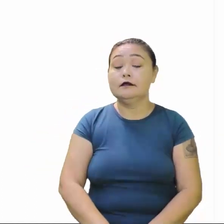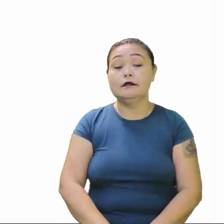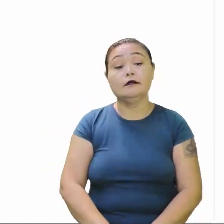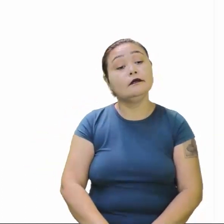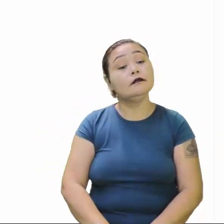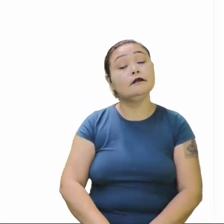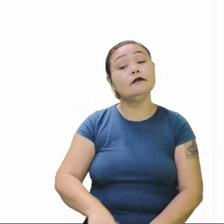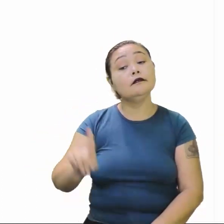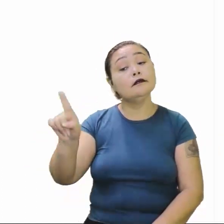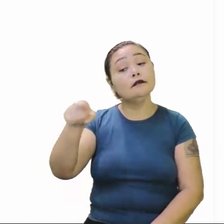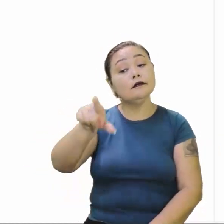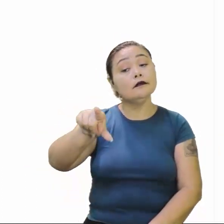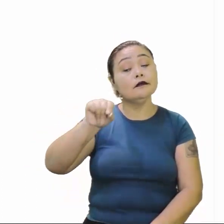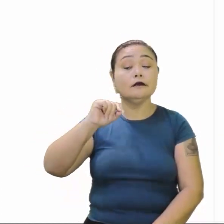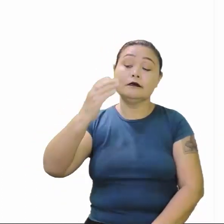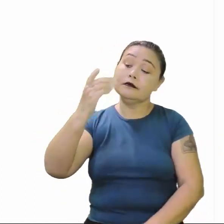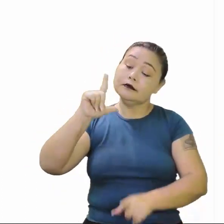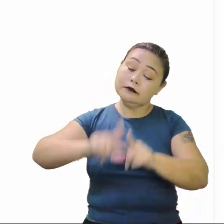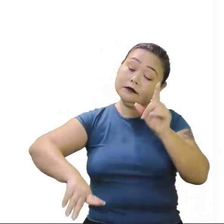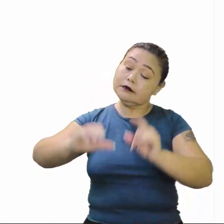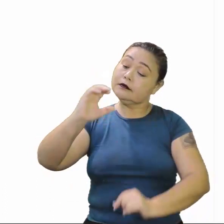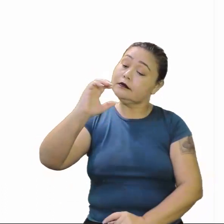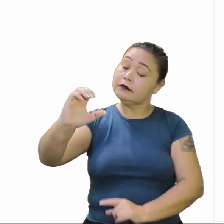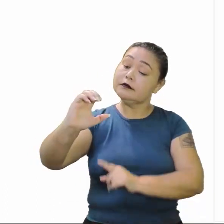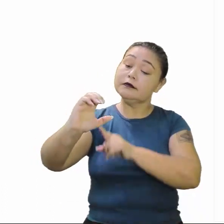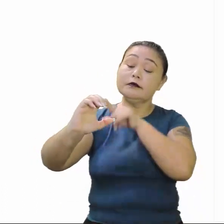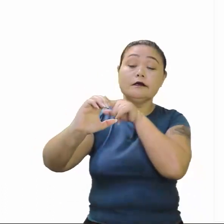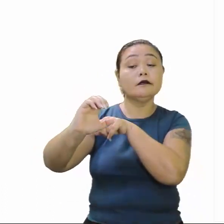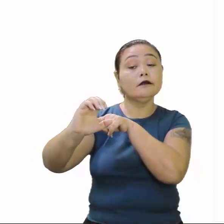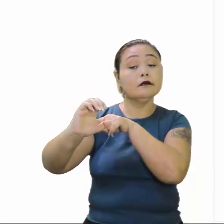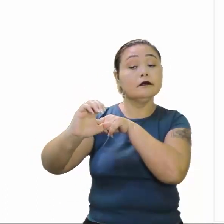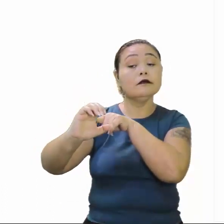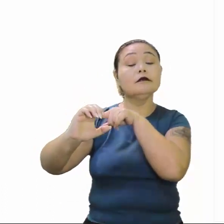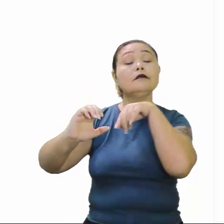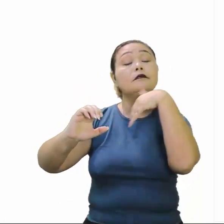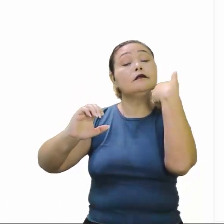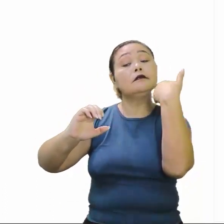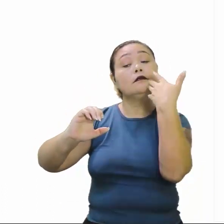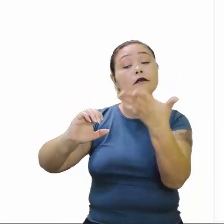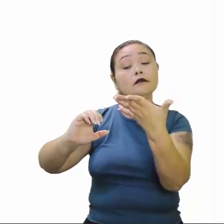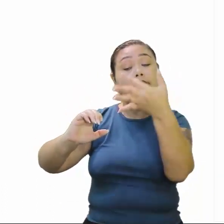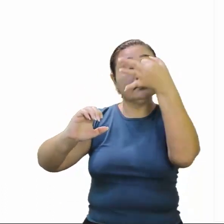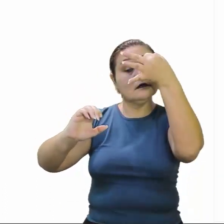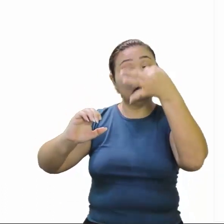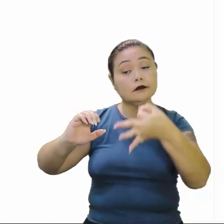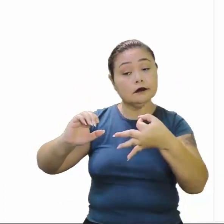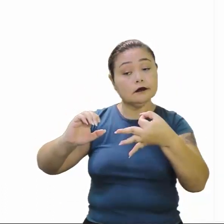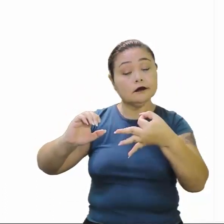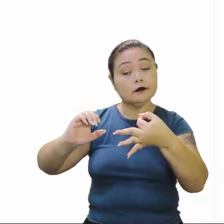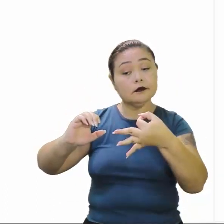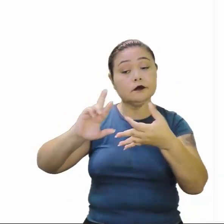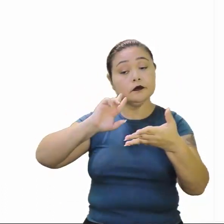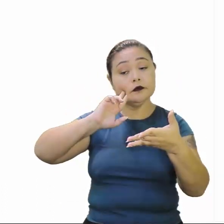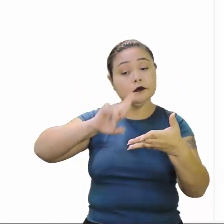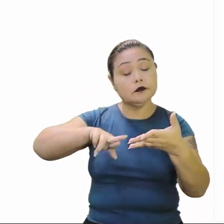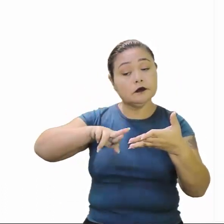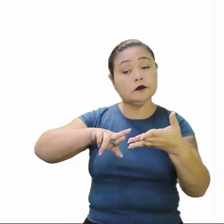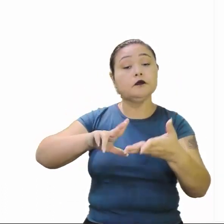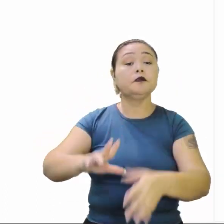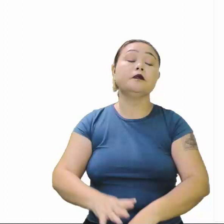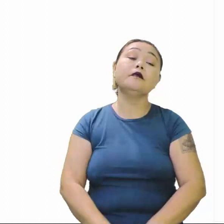Se você assinalou a letra C, então eis aí exatamente a resposta